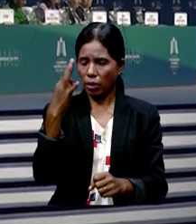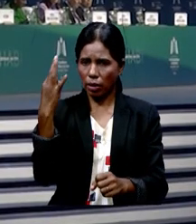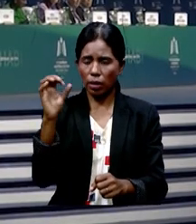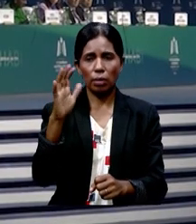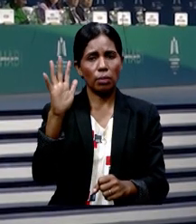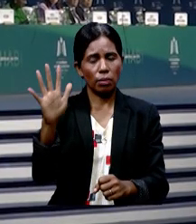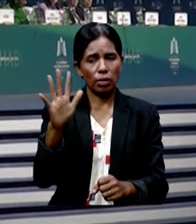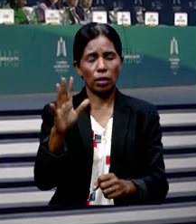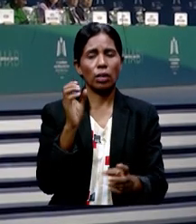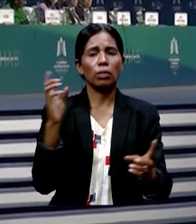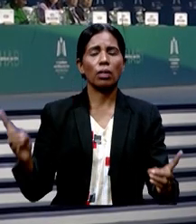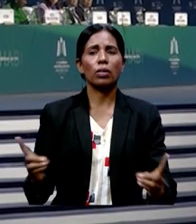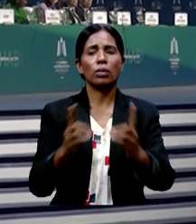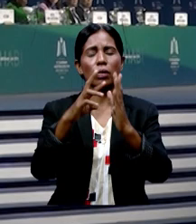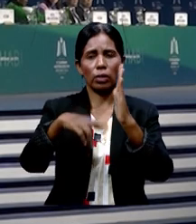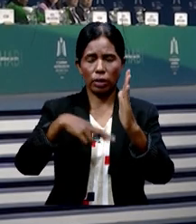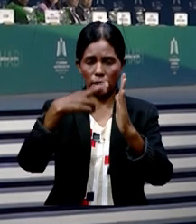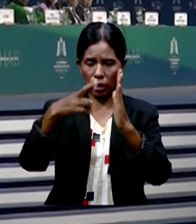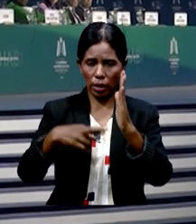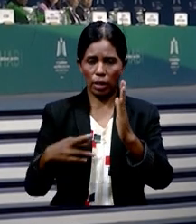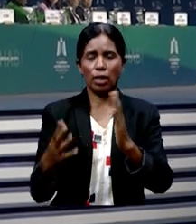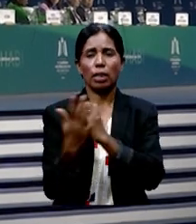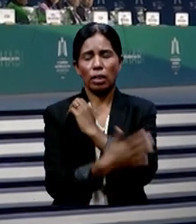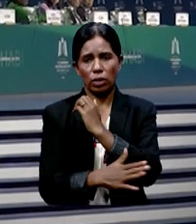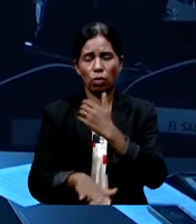objetivo atu hasuru regra komersio entre nasang sira